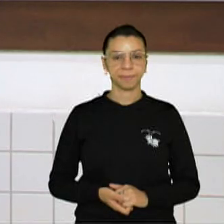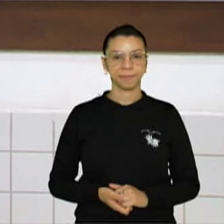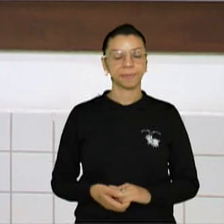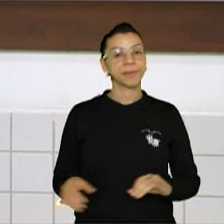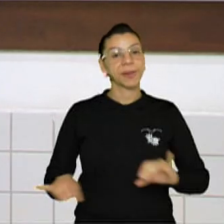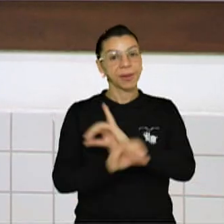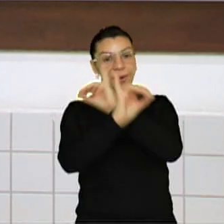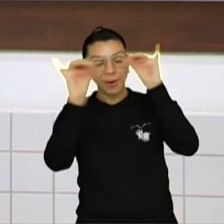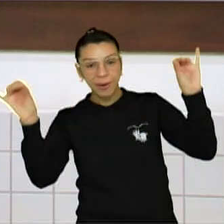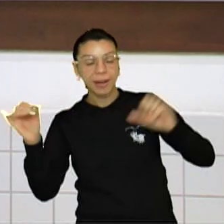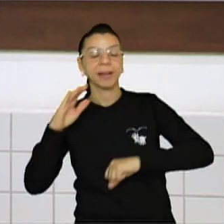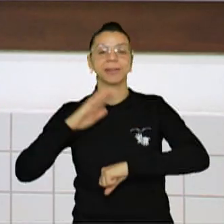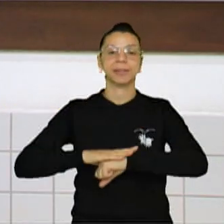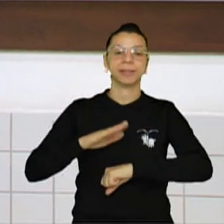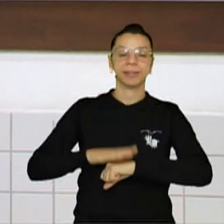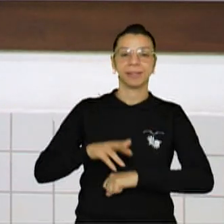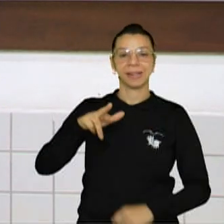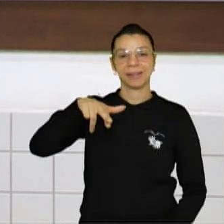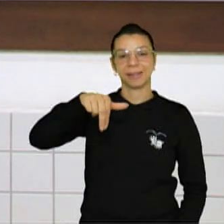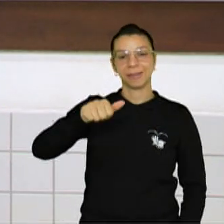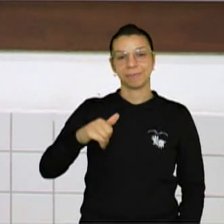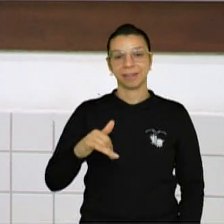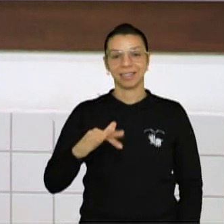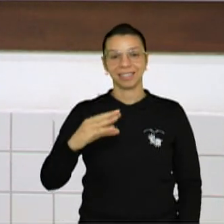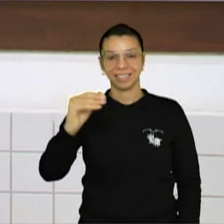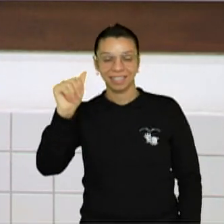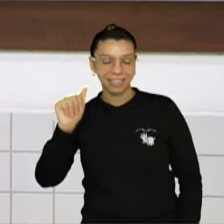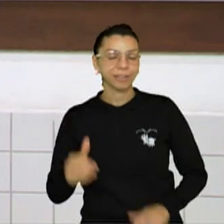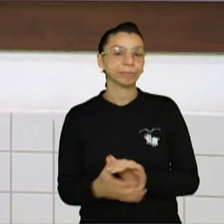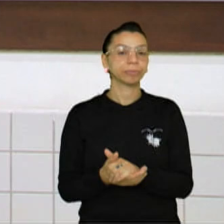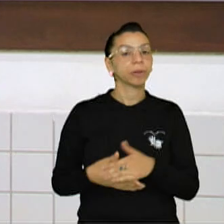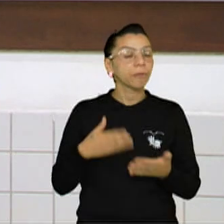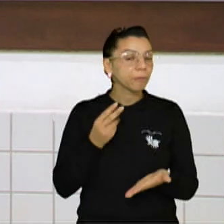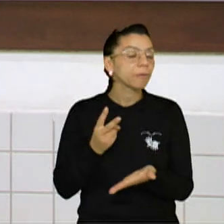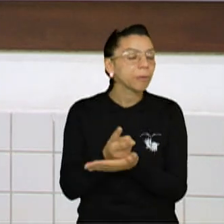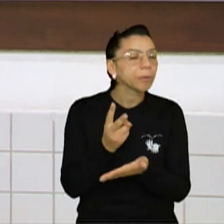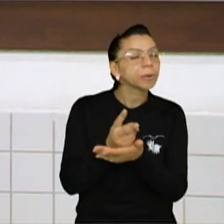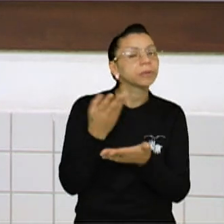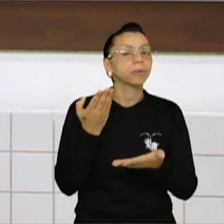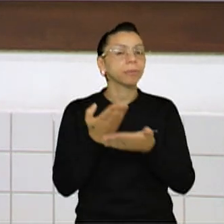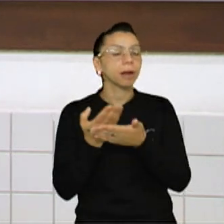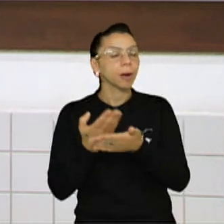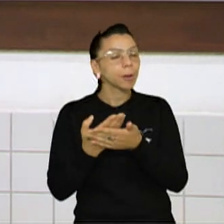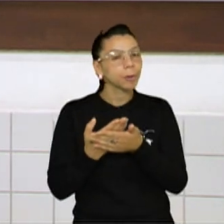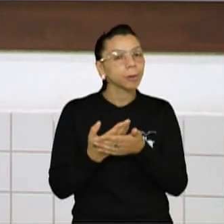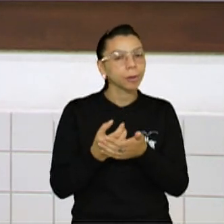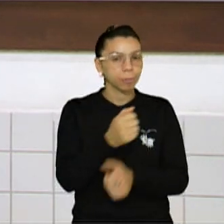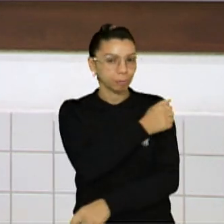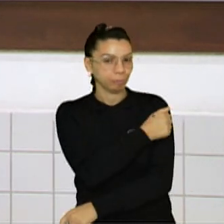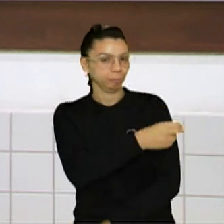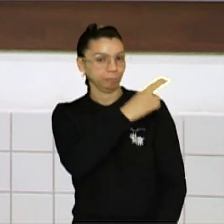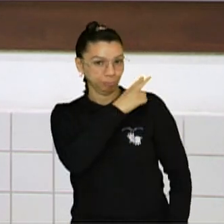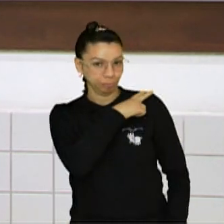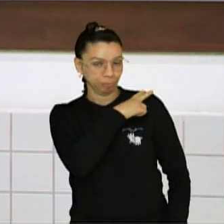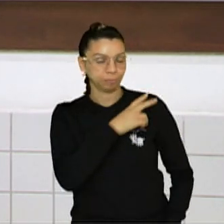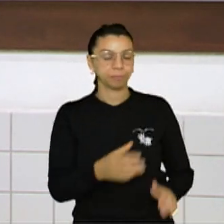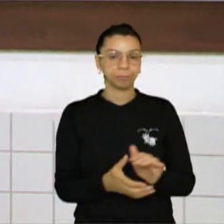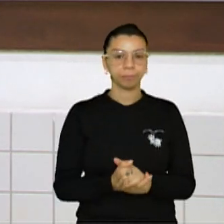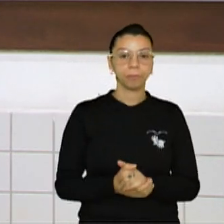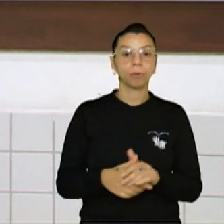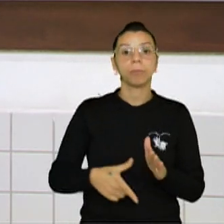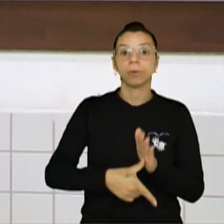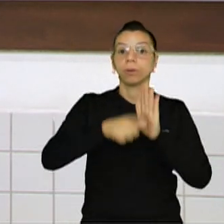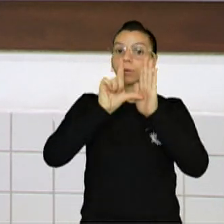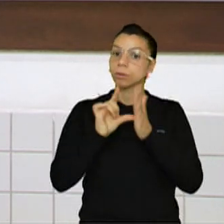Olá, pessoal! Sou a professora Márcia Diniz. Vamos continuar uma aula aqui para o pessoal do segundo ano, certo? Bom, antes